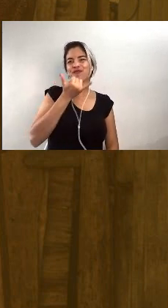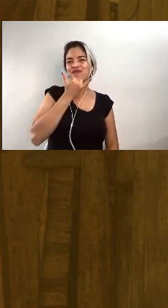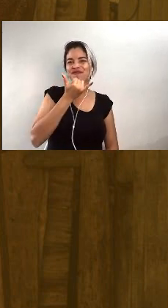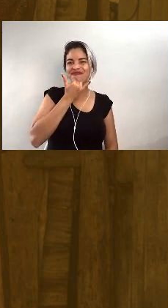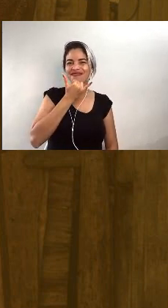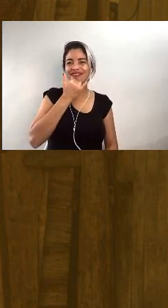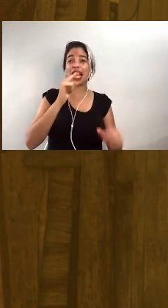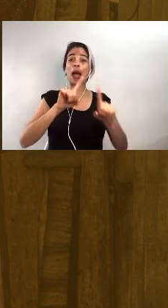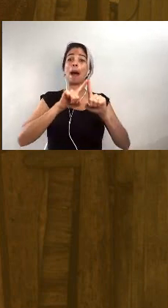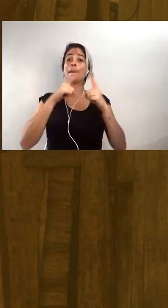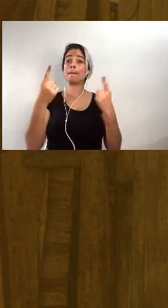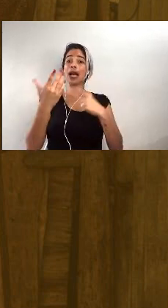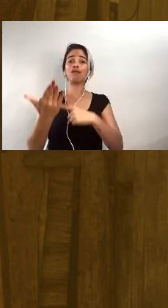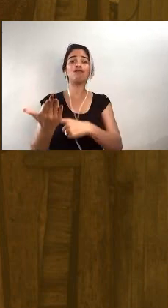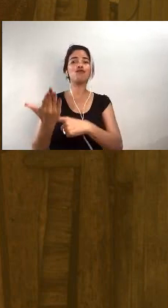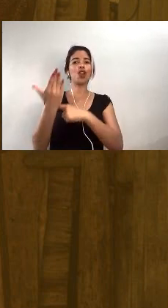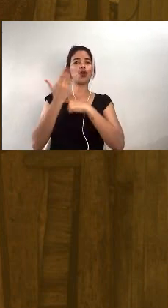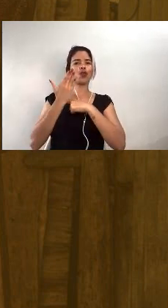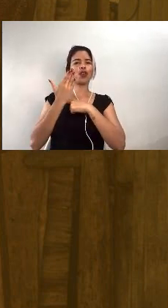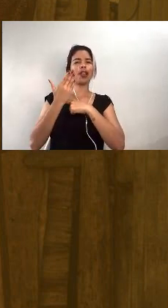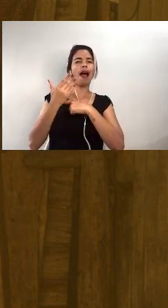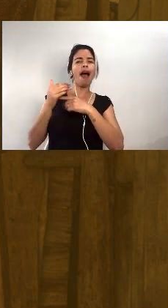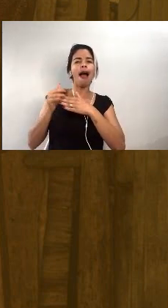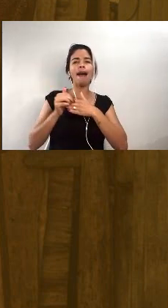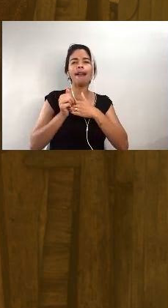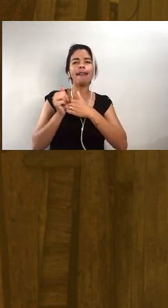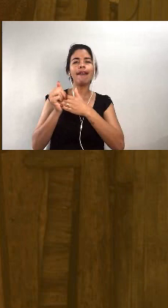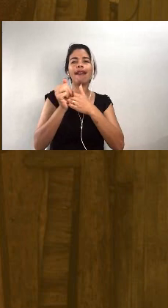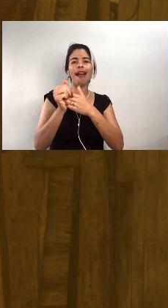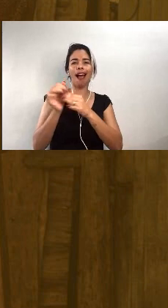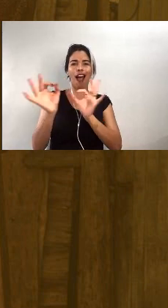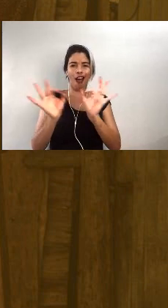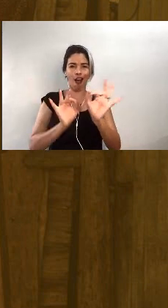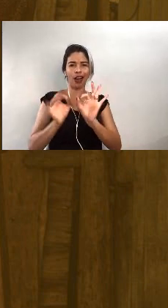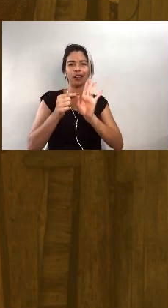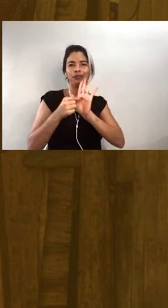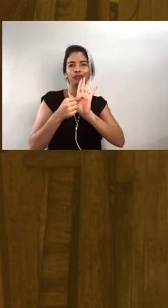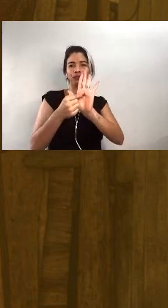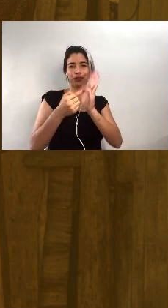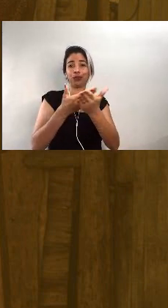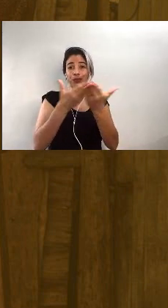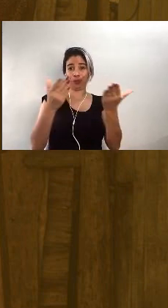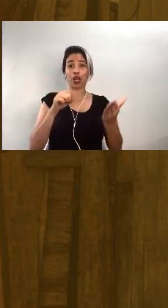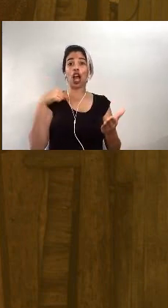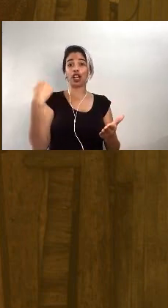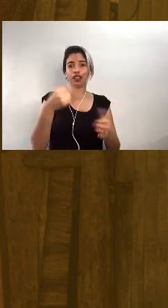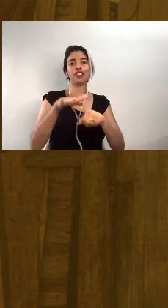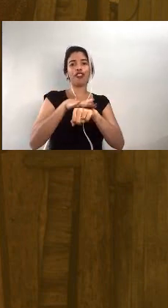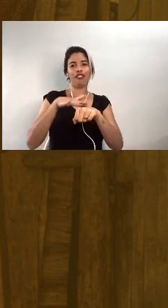mas ele vai me ajudar a guiar um pouquinho aqui o que eu preparei para a gente conversar hoje. Tá?